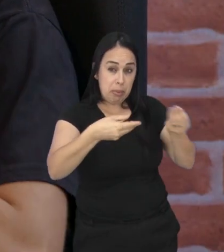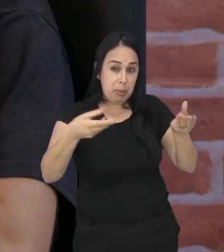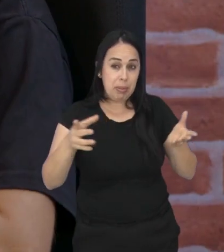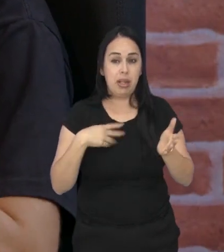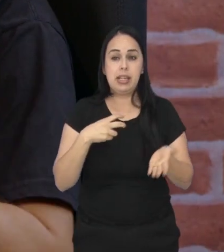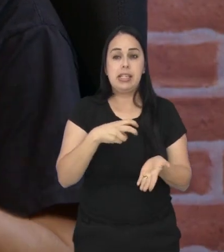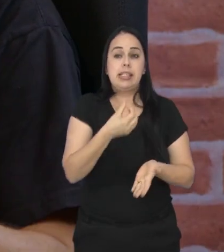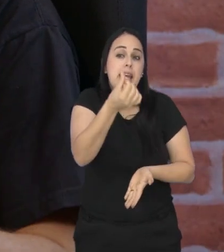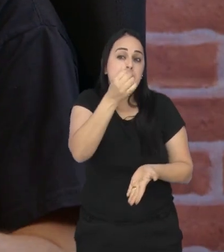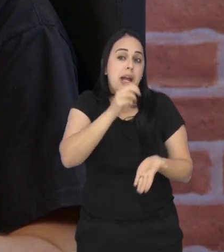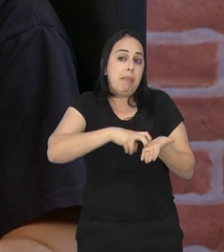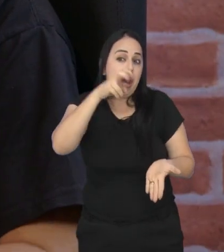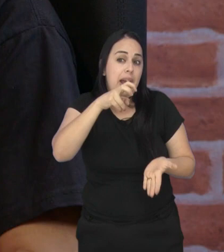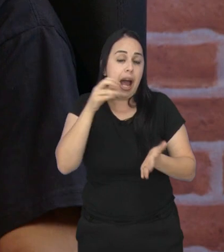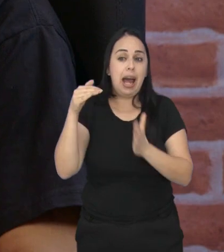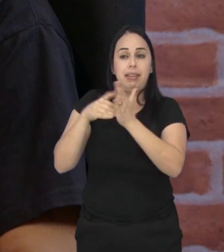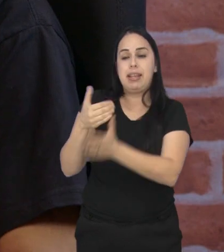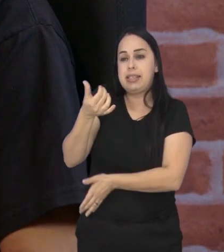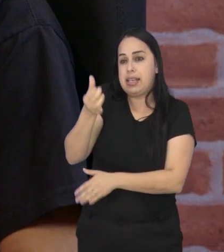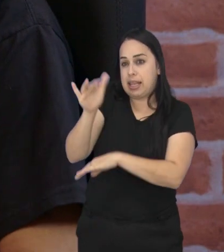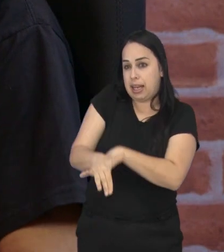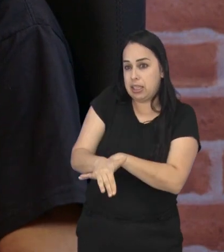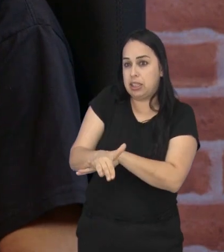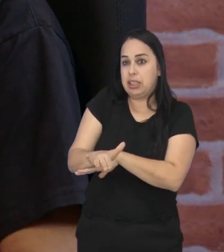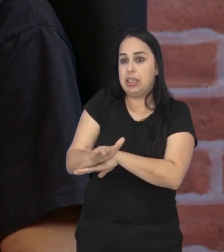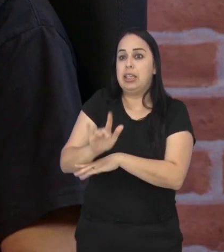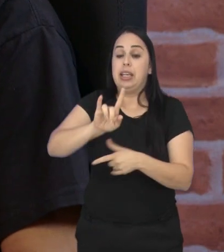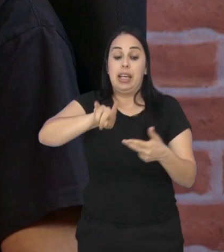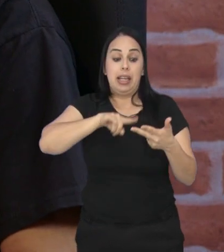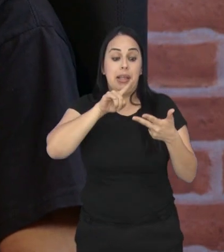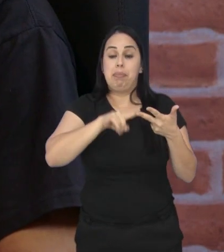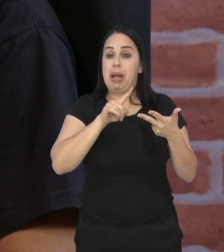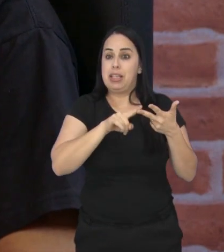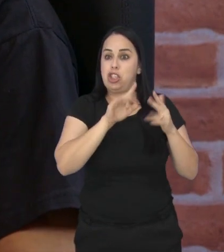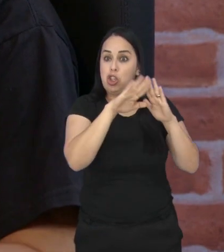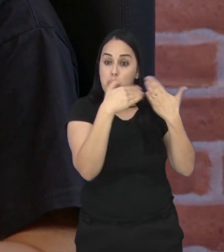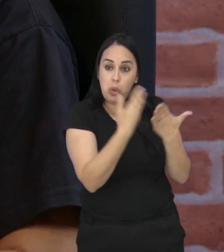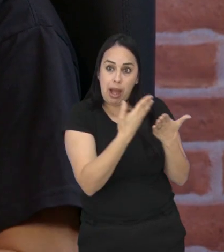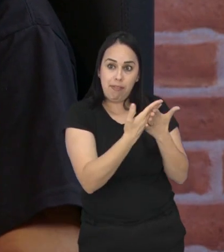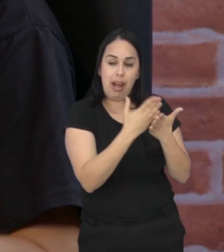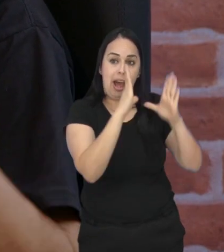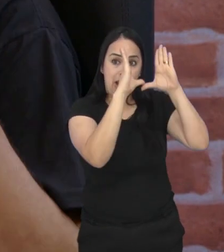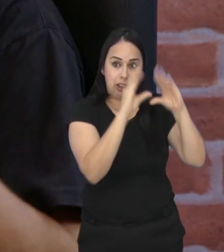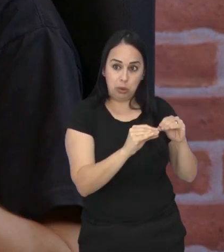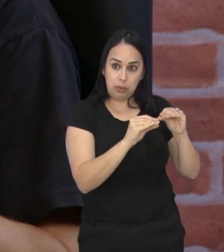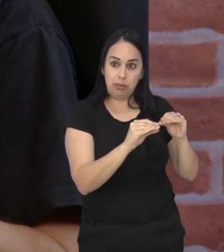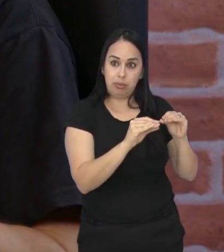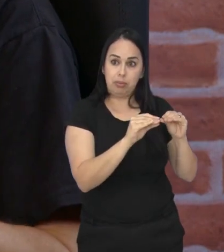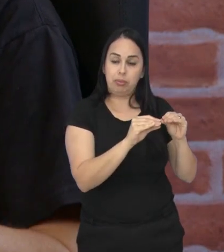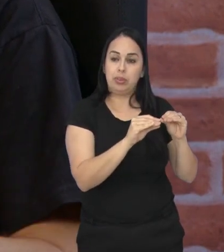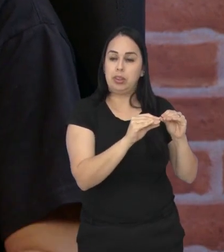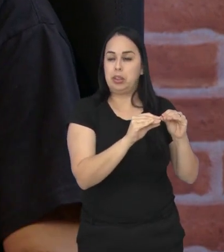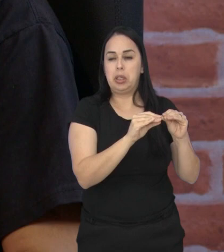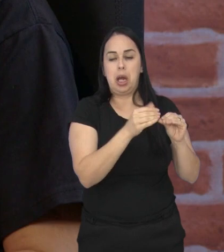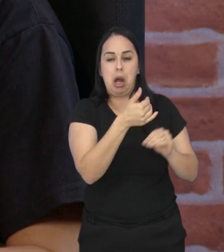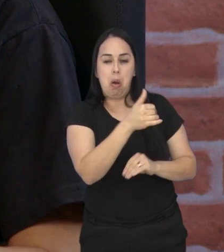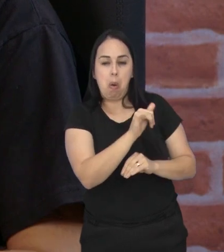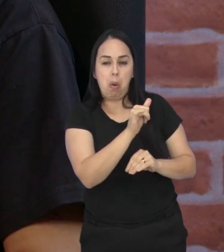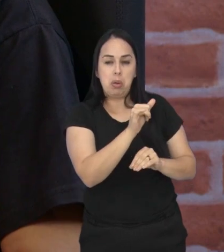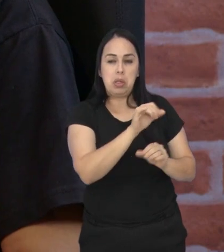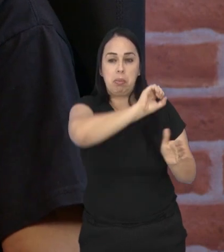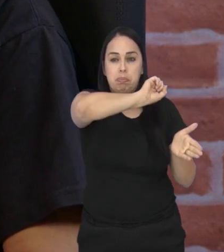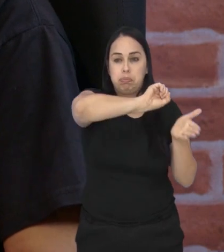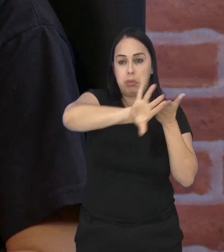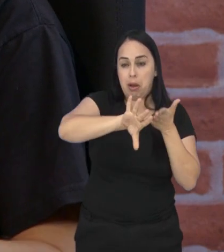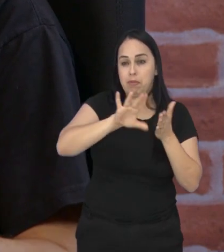manhã, trabalhava até às 6 da tarde, corria para a escola para fazer o ensino médio e saía do ensino médio e estudar baixo, 11 horas da noite,